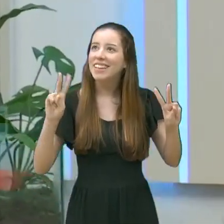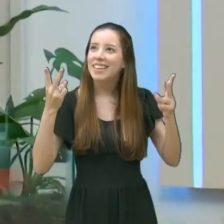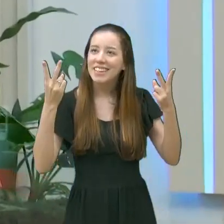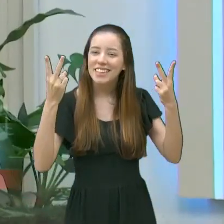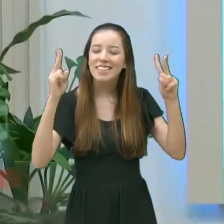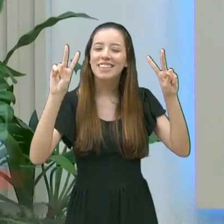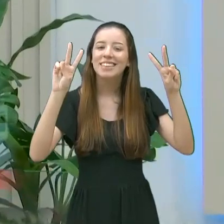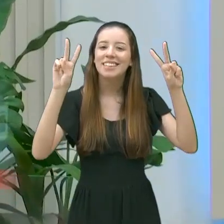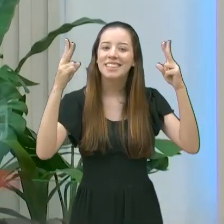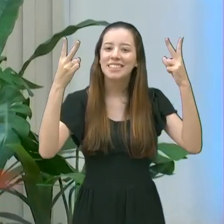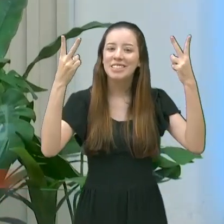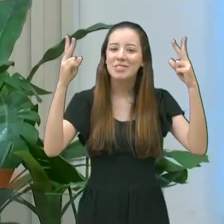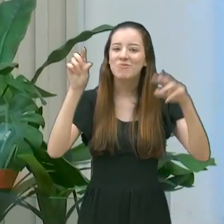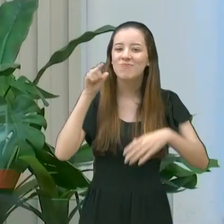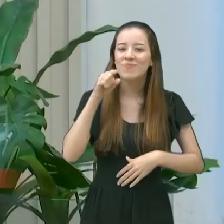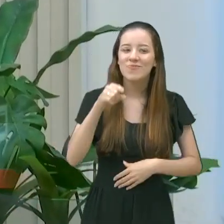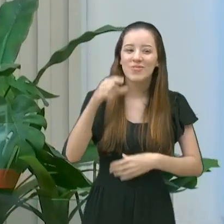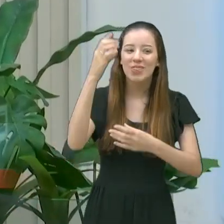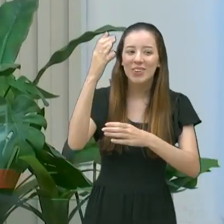entoar o hino da